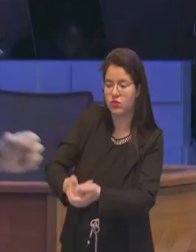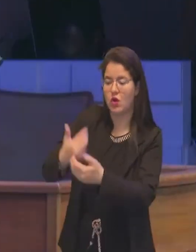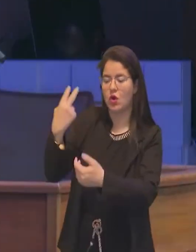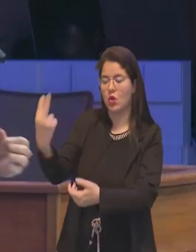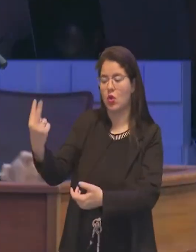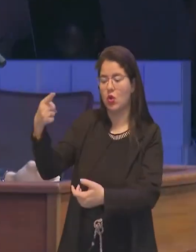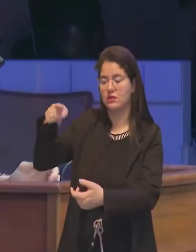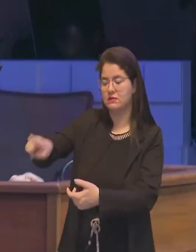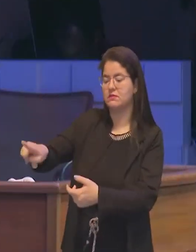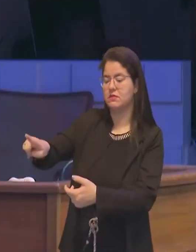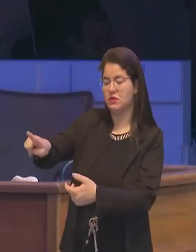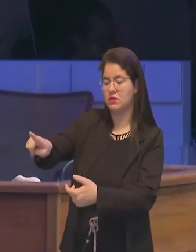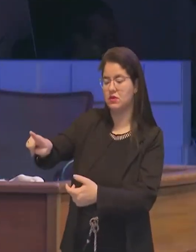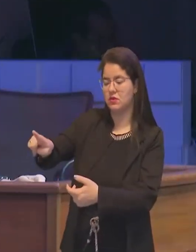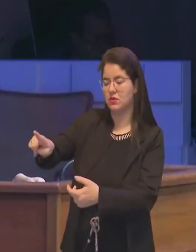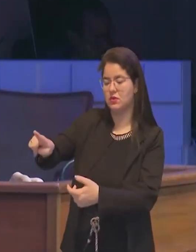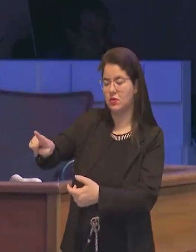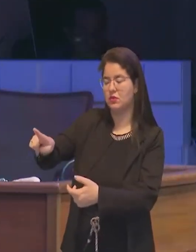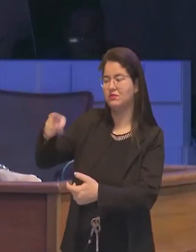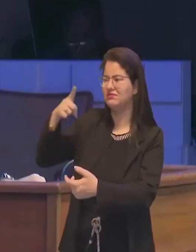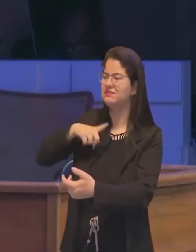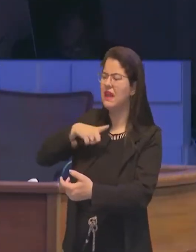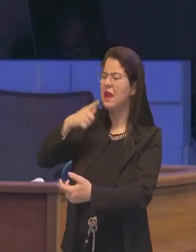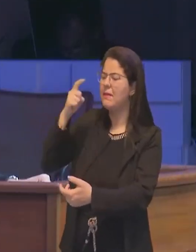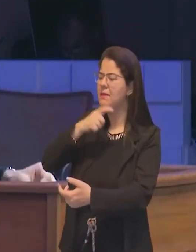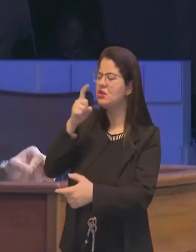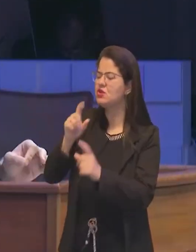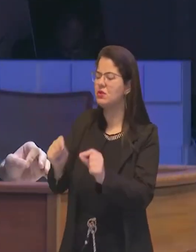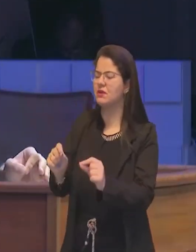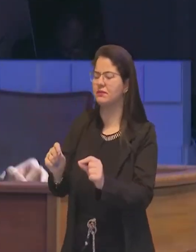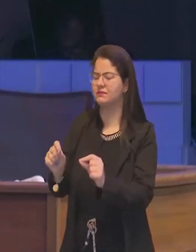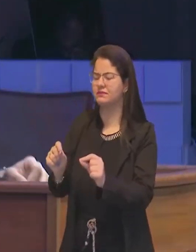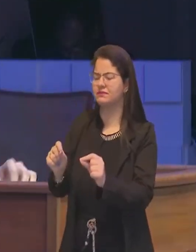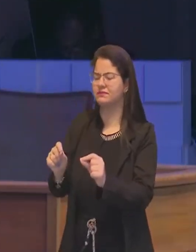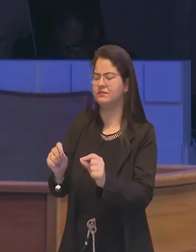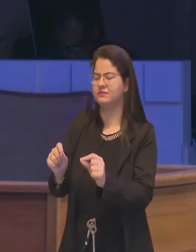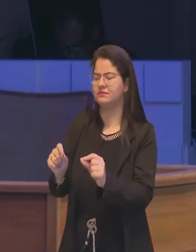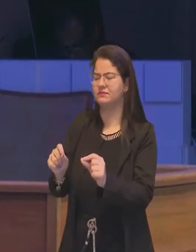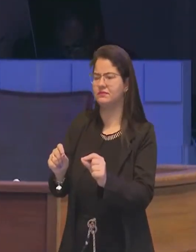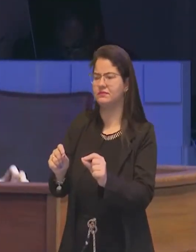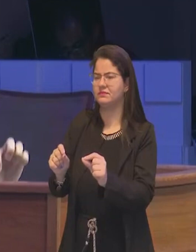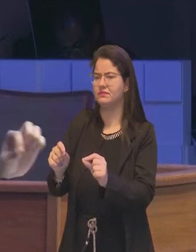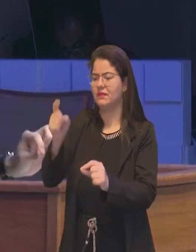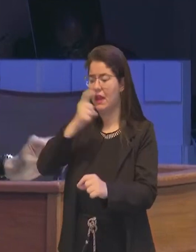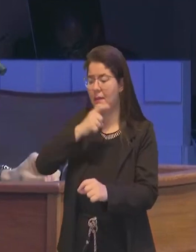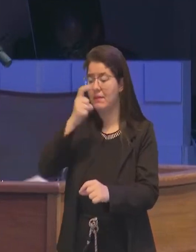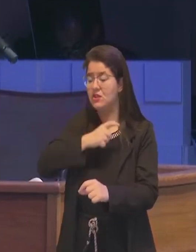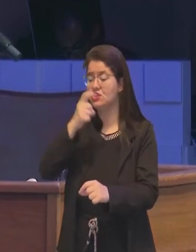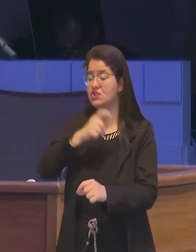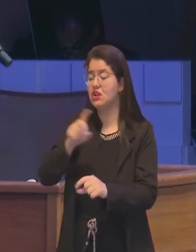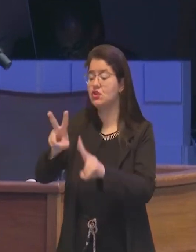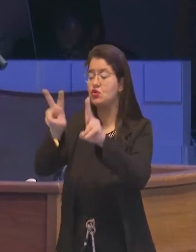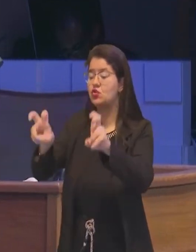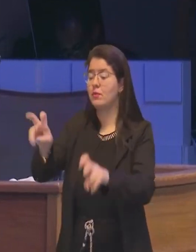que nós cremos que Cristo reina aqui na terra, que é a mentira sobre o